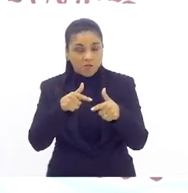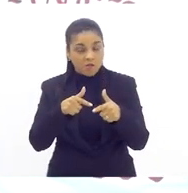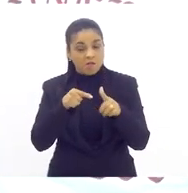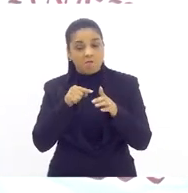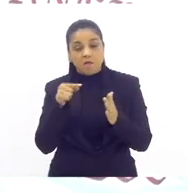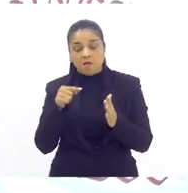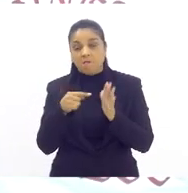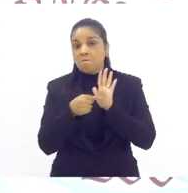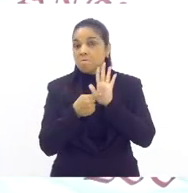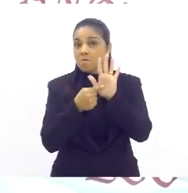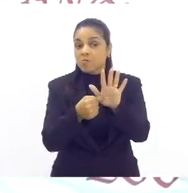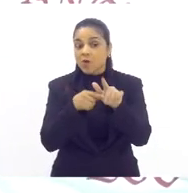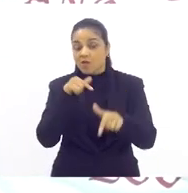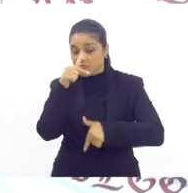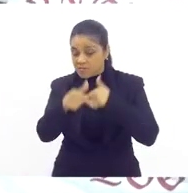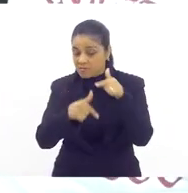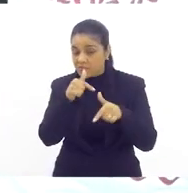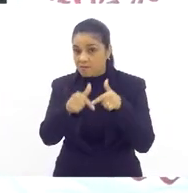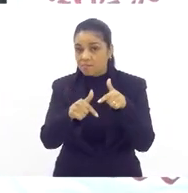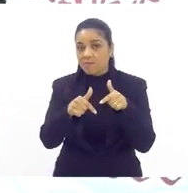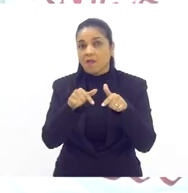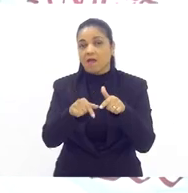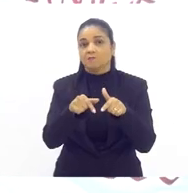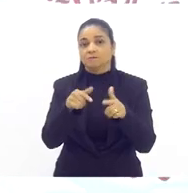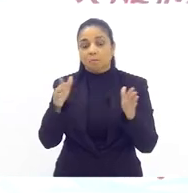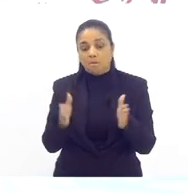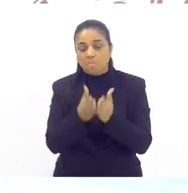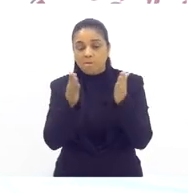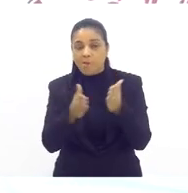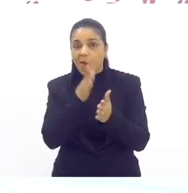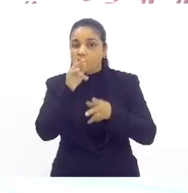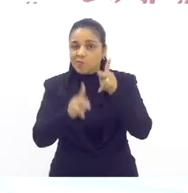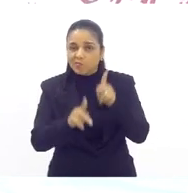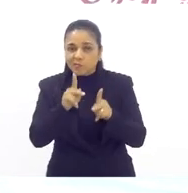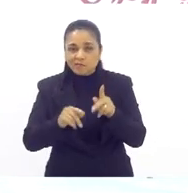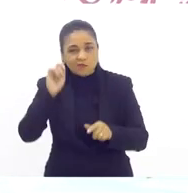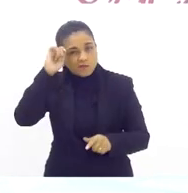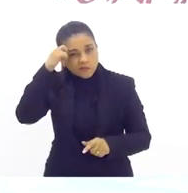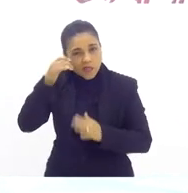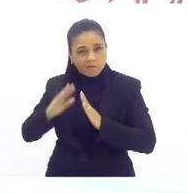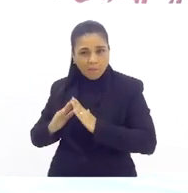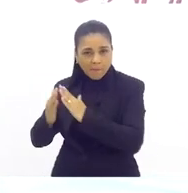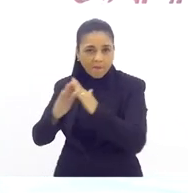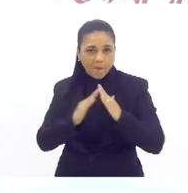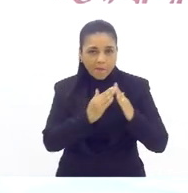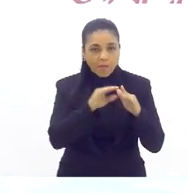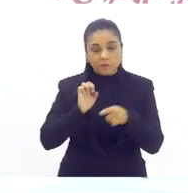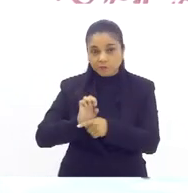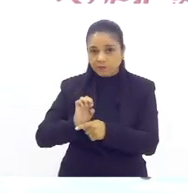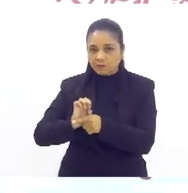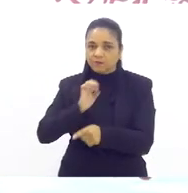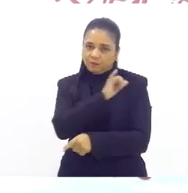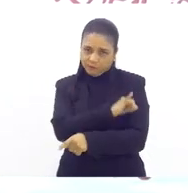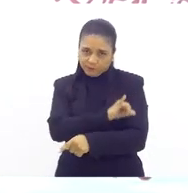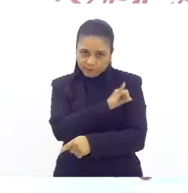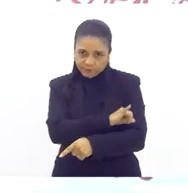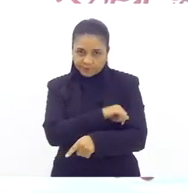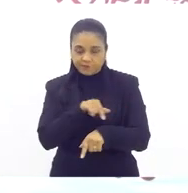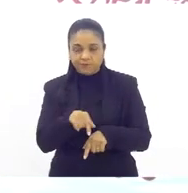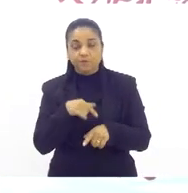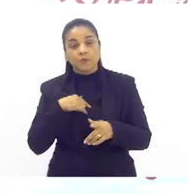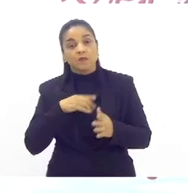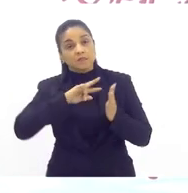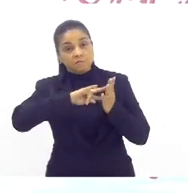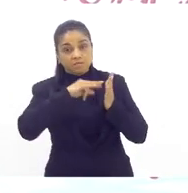da Juventude pobre trabalhadora periférica em sua maioria negra do Estado do Rio de Janeiro nesse